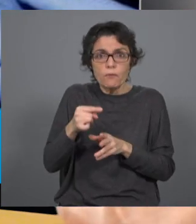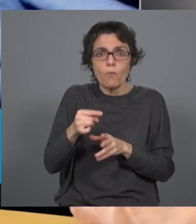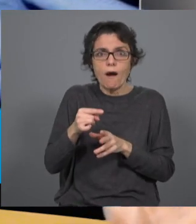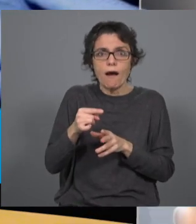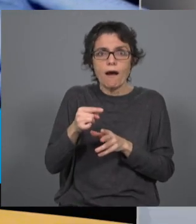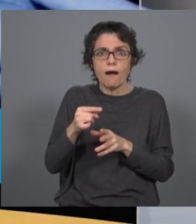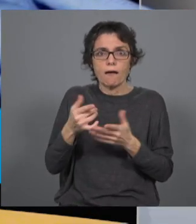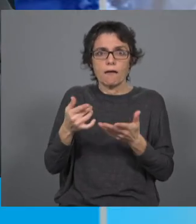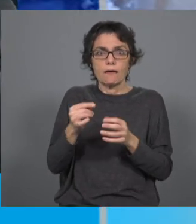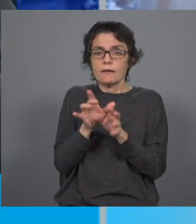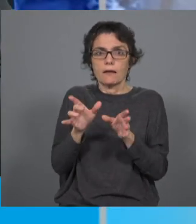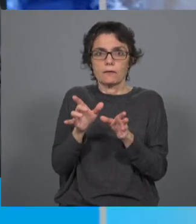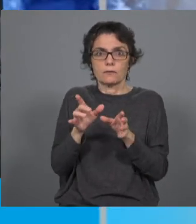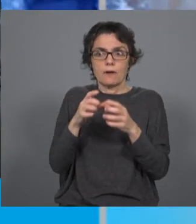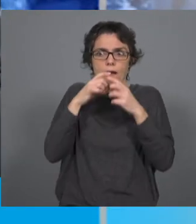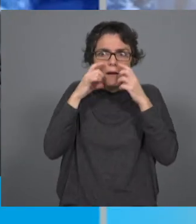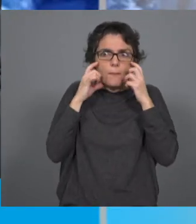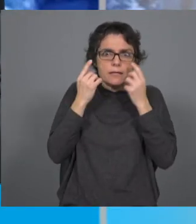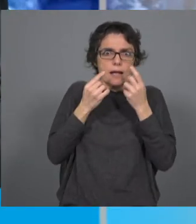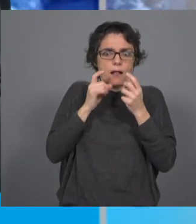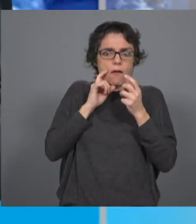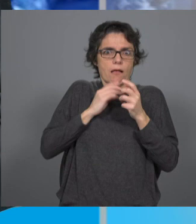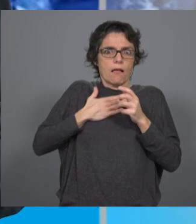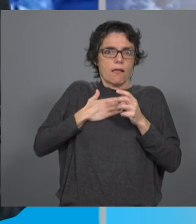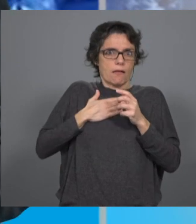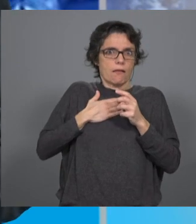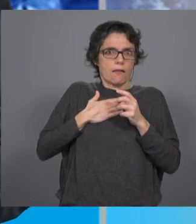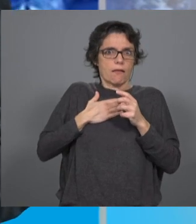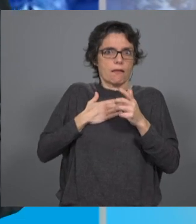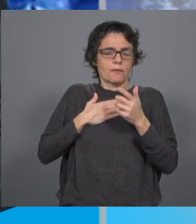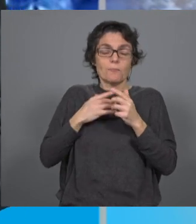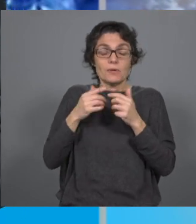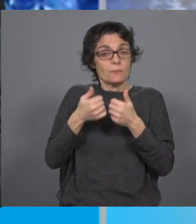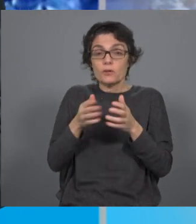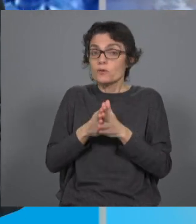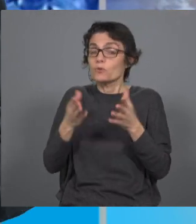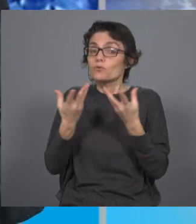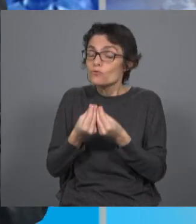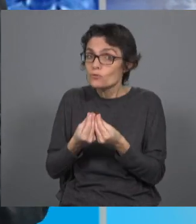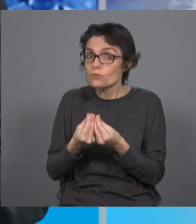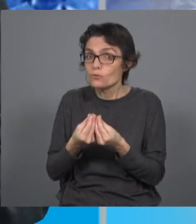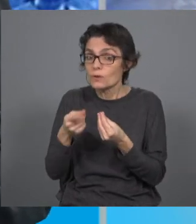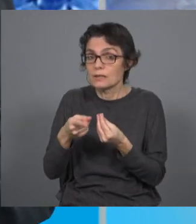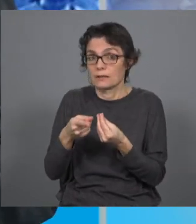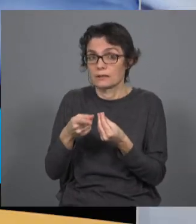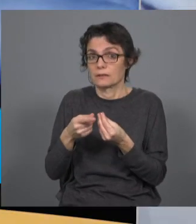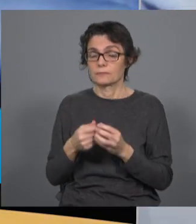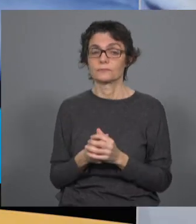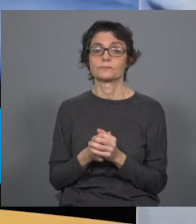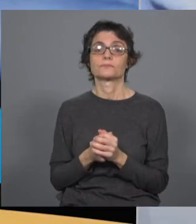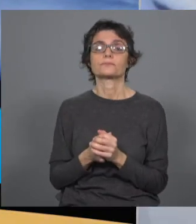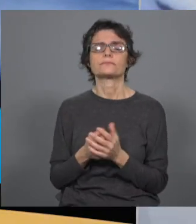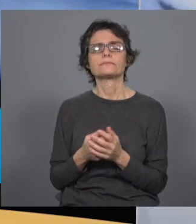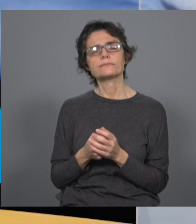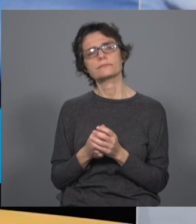isso existe. E então estamos na mesma barca, partilhamos esta angústia comum. Há quem manifeste preocupação,